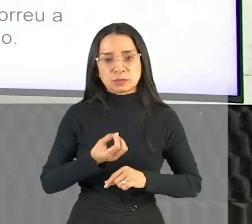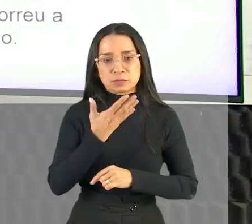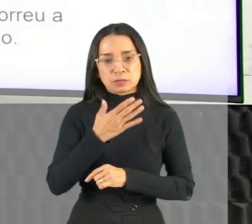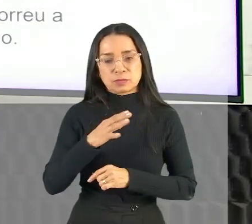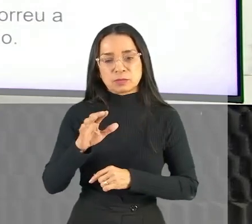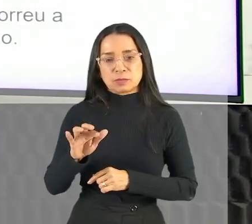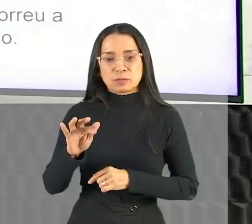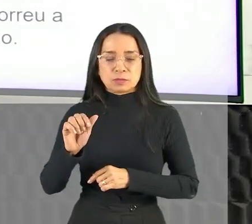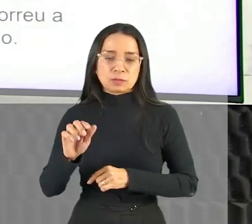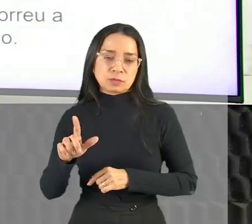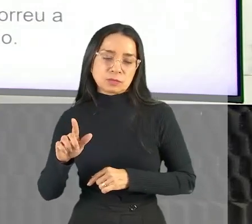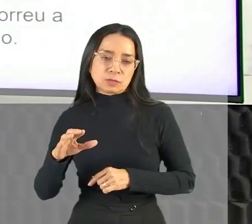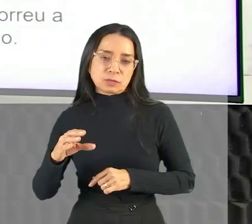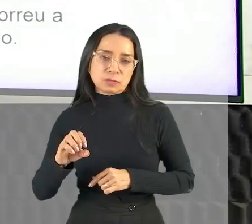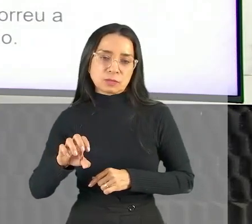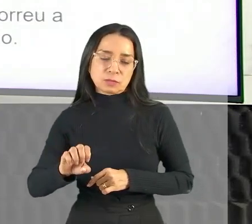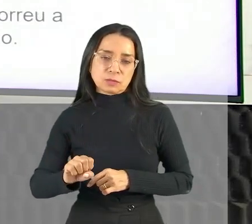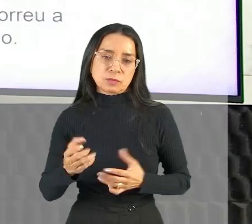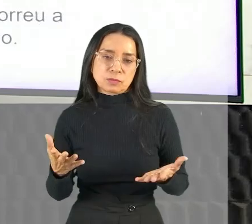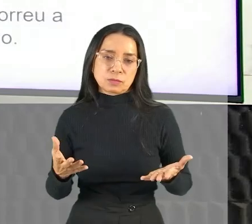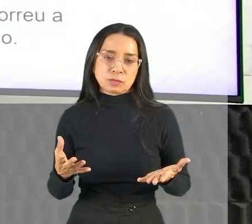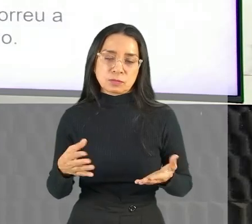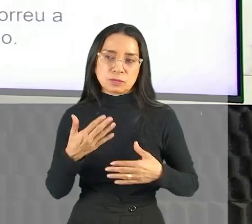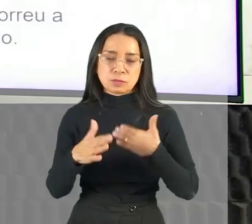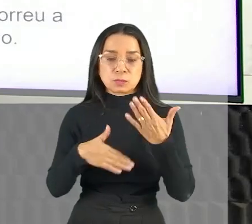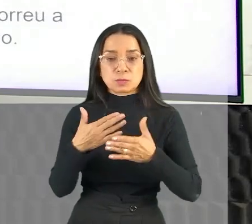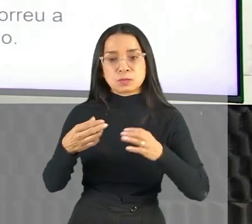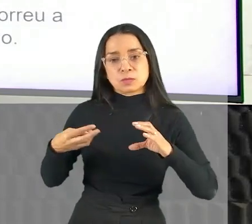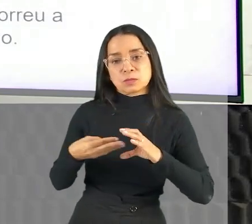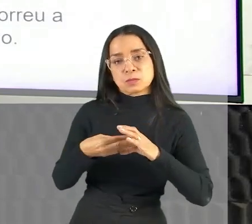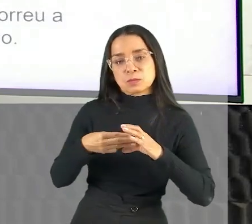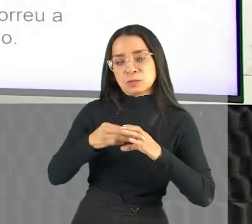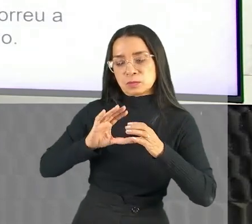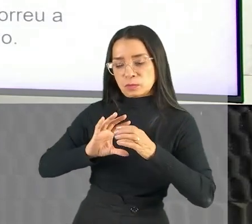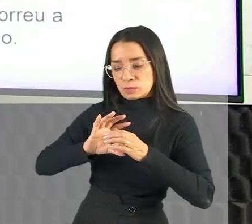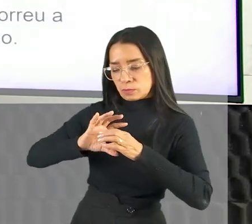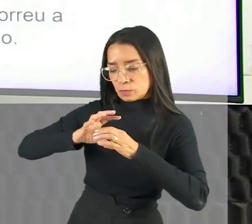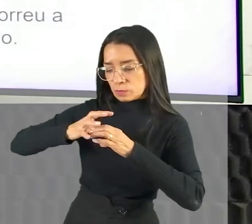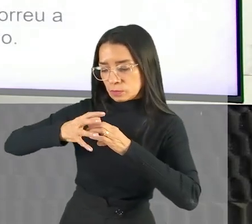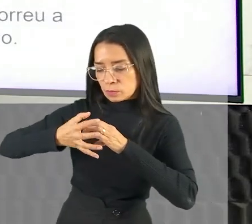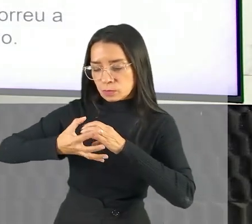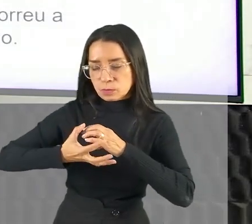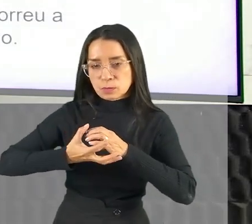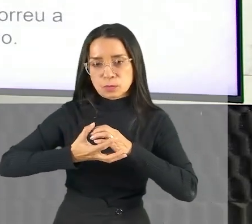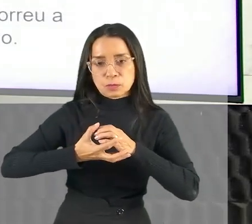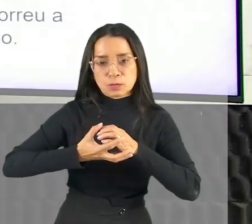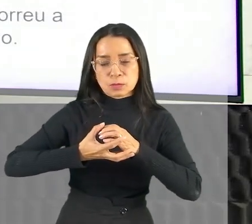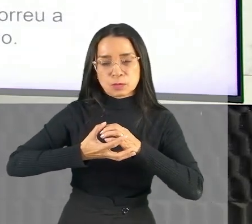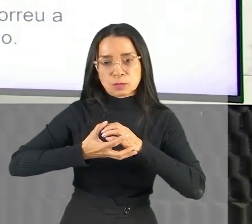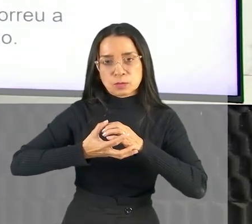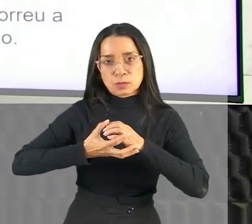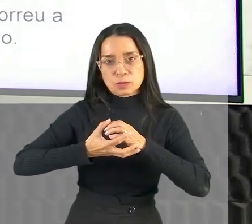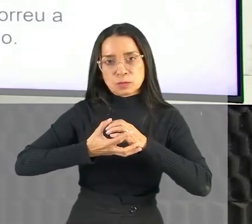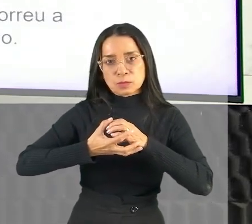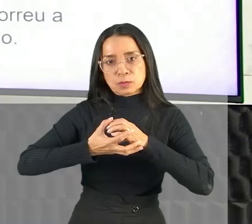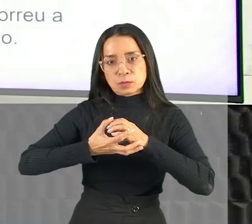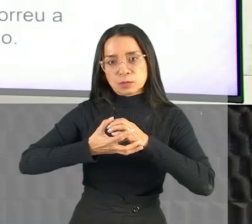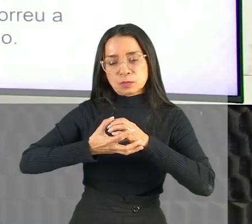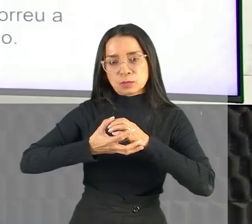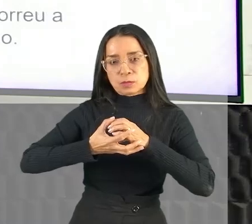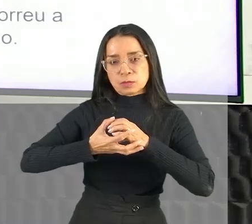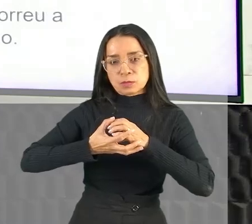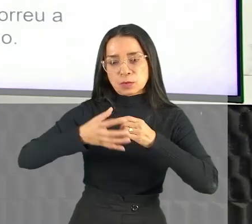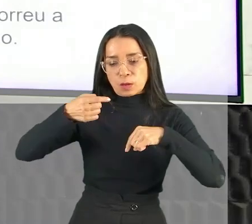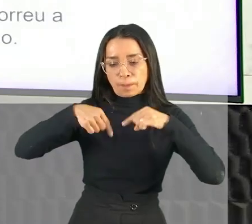fagocitose é o processo em que a célula vai lá e engloba, né, uma partícula,